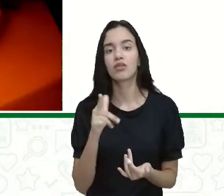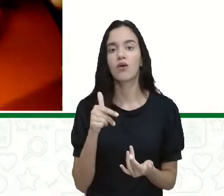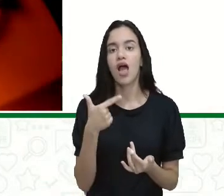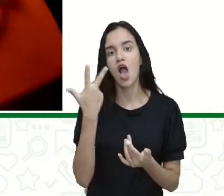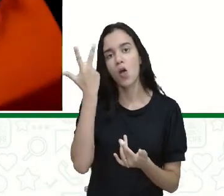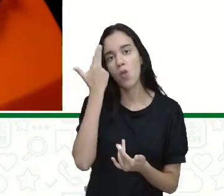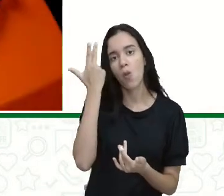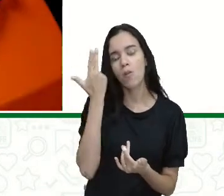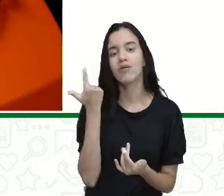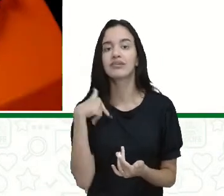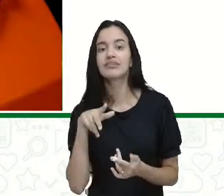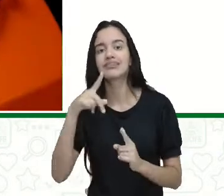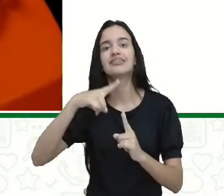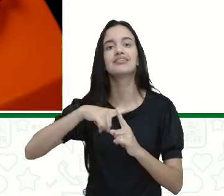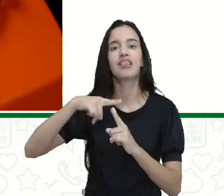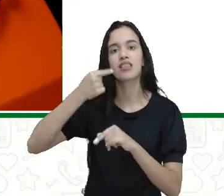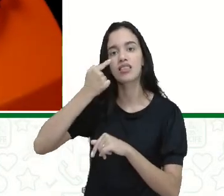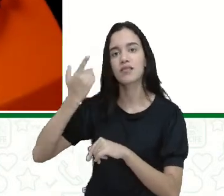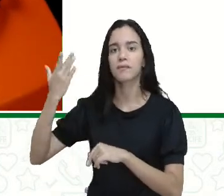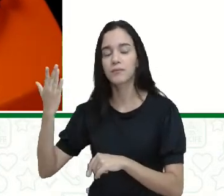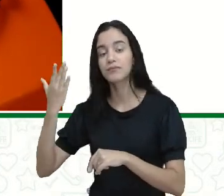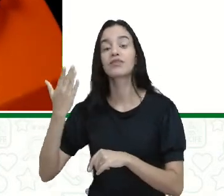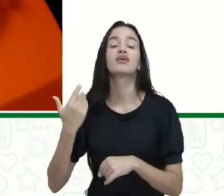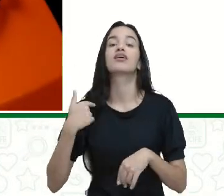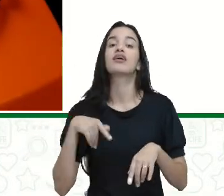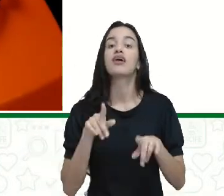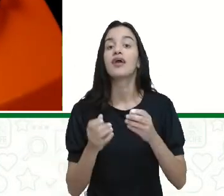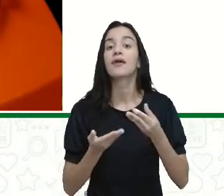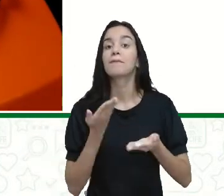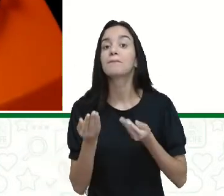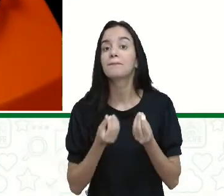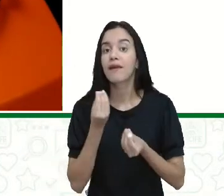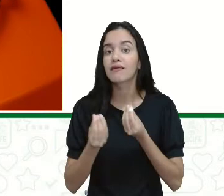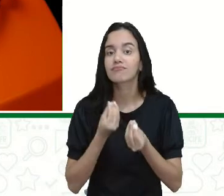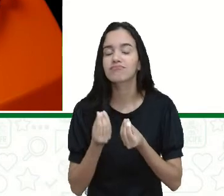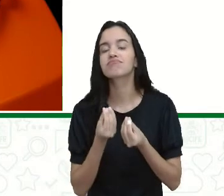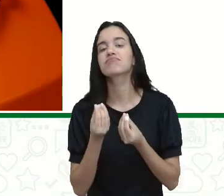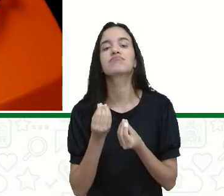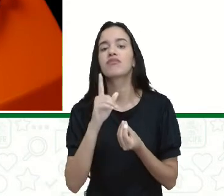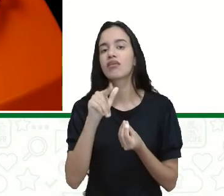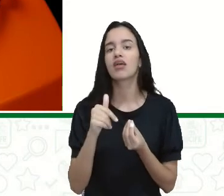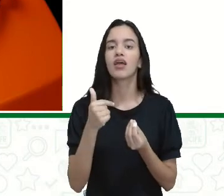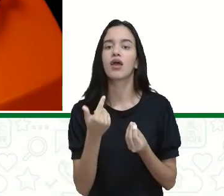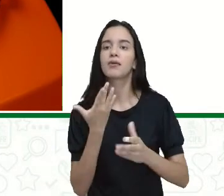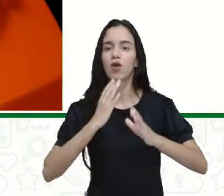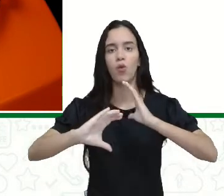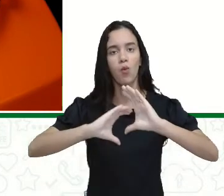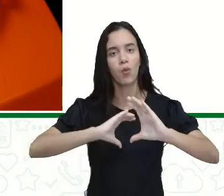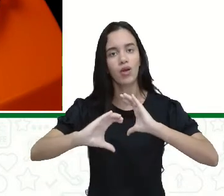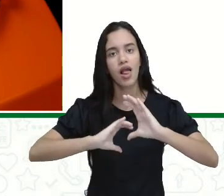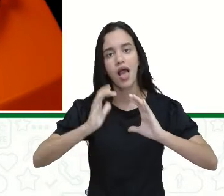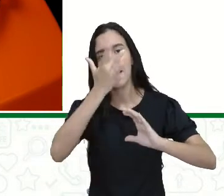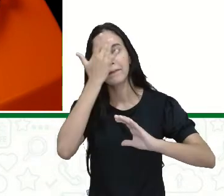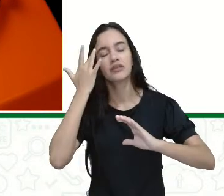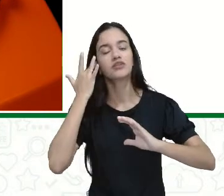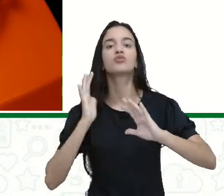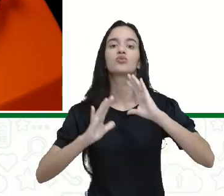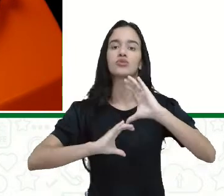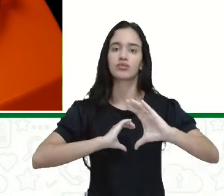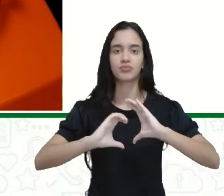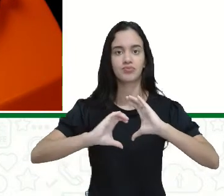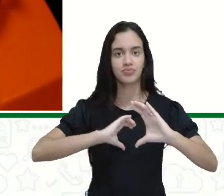Este tipo de telefone. E ele servia justamente para se comunicar, para as pessoas se